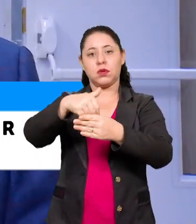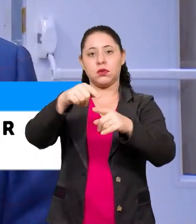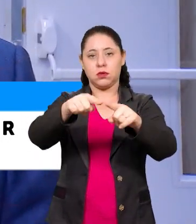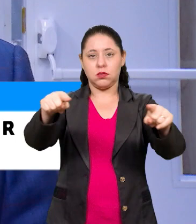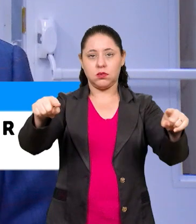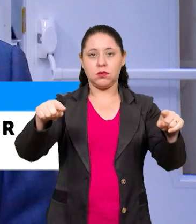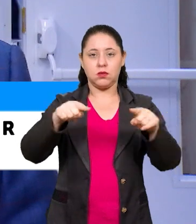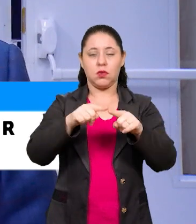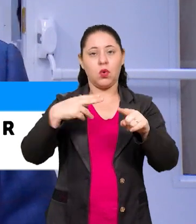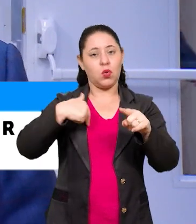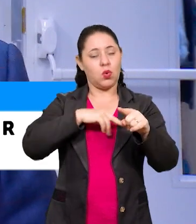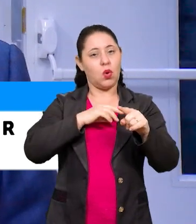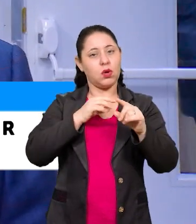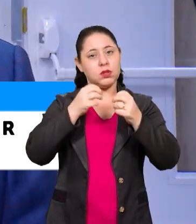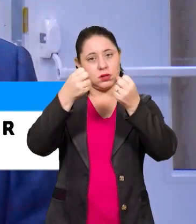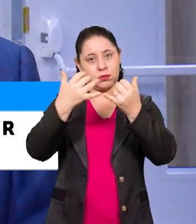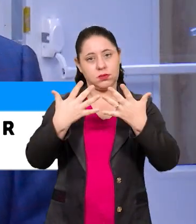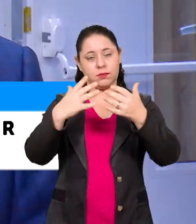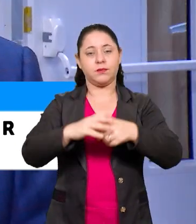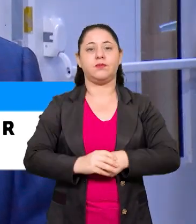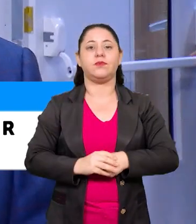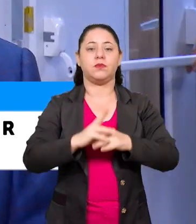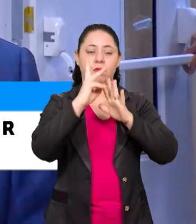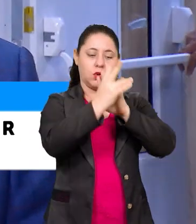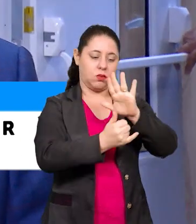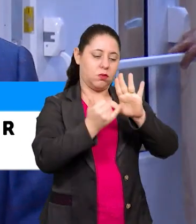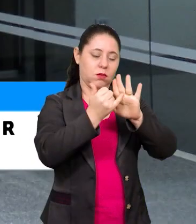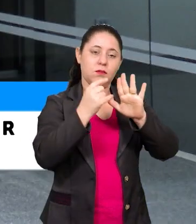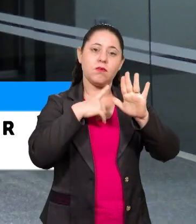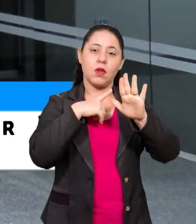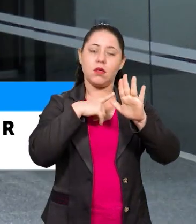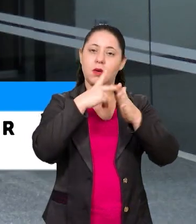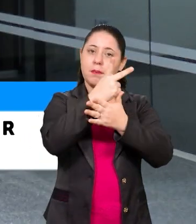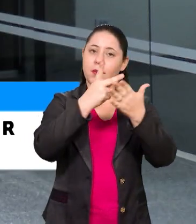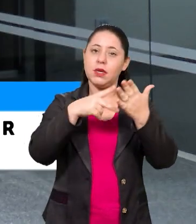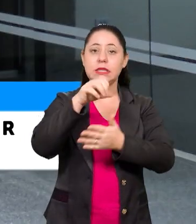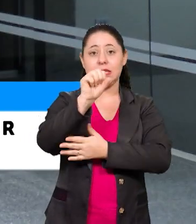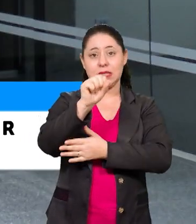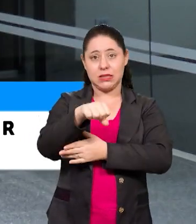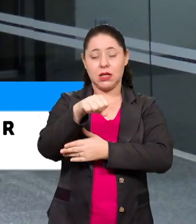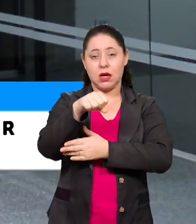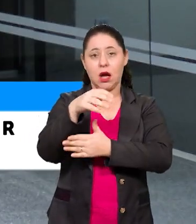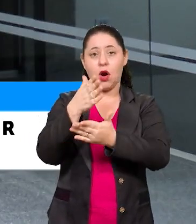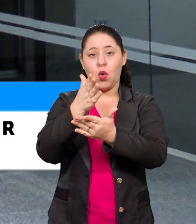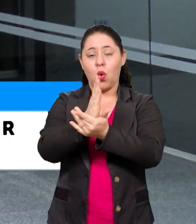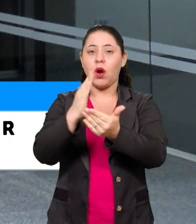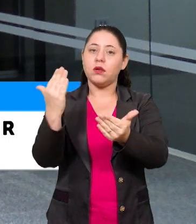pode ser objeto da votação para o plenário. Essa foi a nossa colocação. Os projetos que